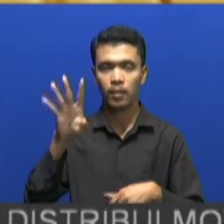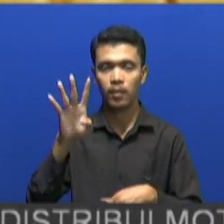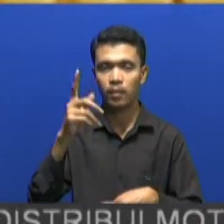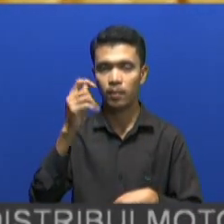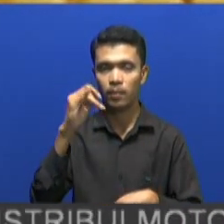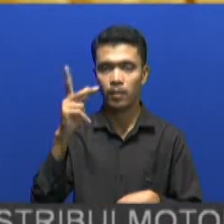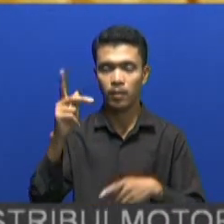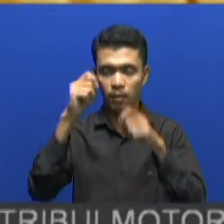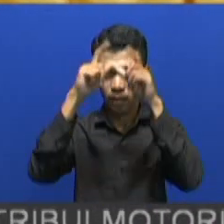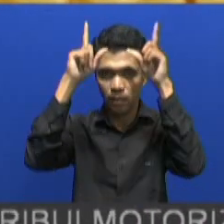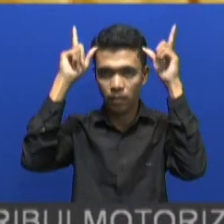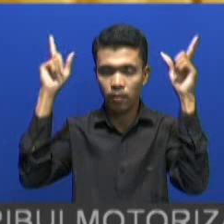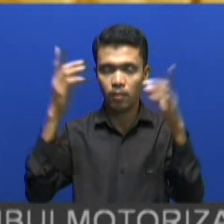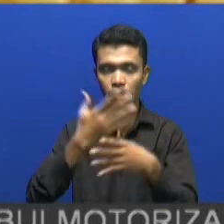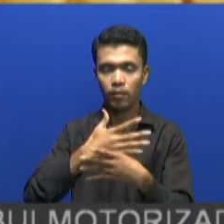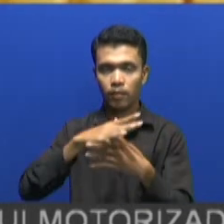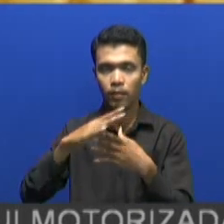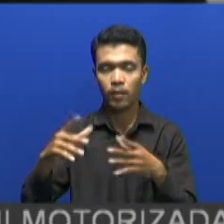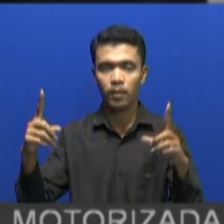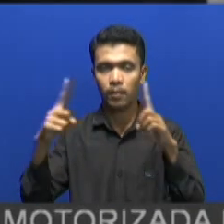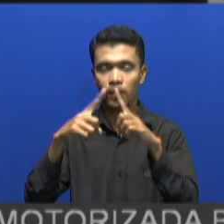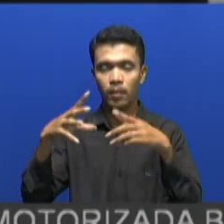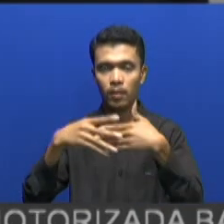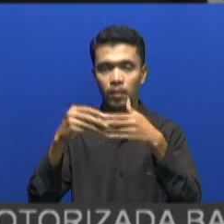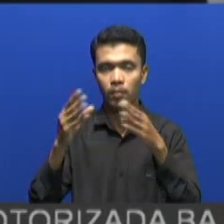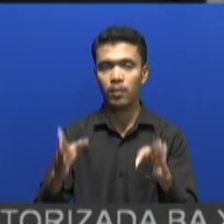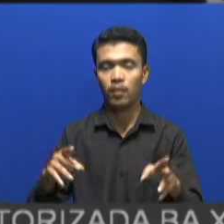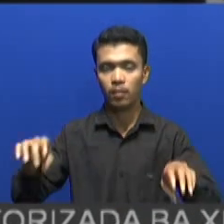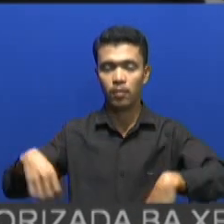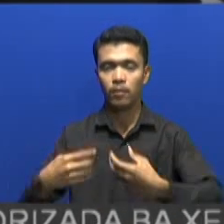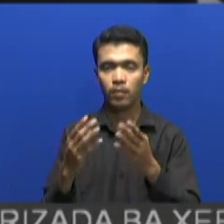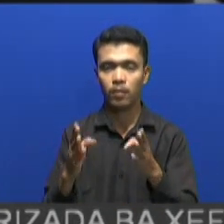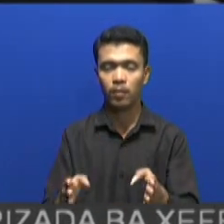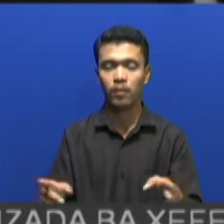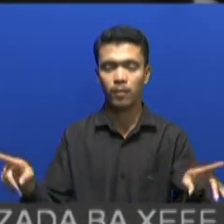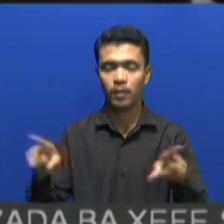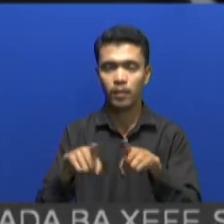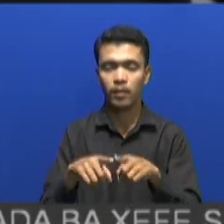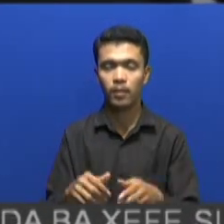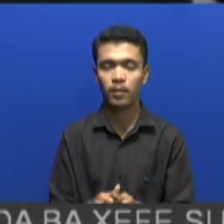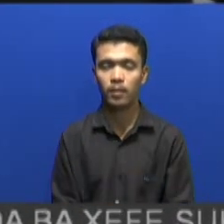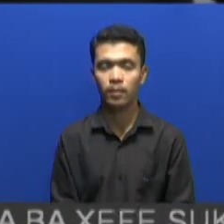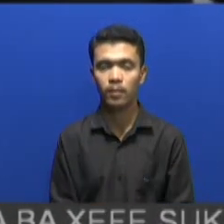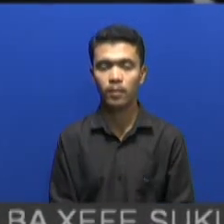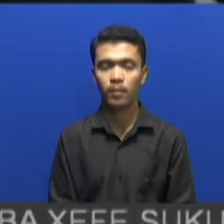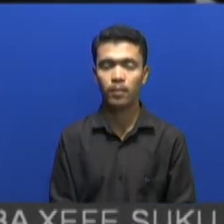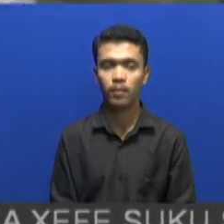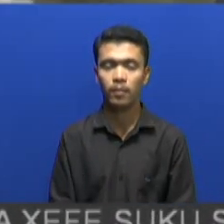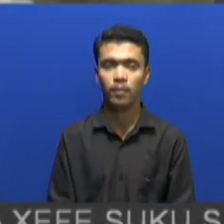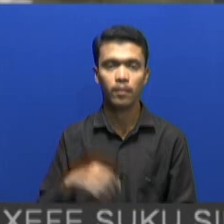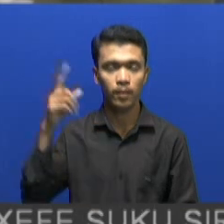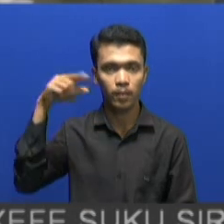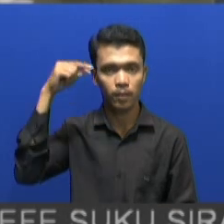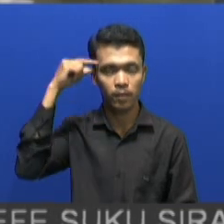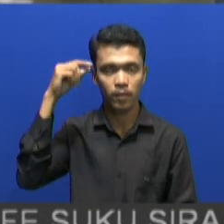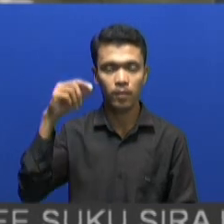Timor partilha e atividade de sensibilização ba autoridade no funcionário administração Sirane Makanesan, aplicação digital Governo